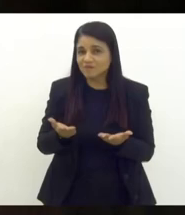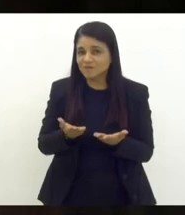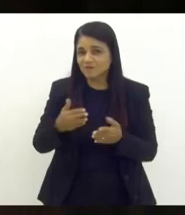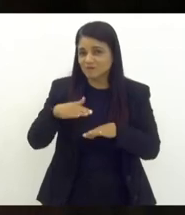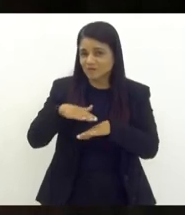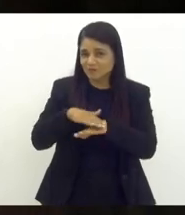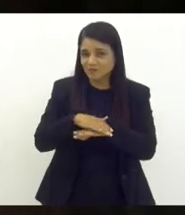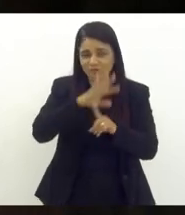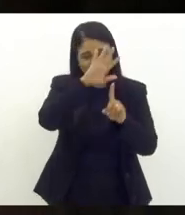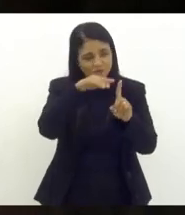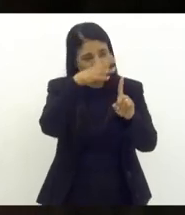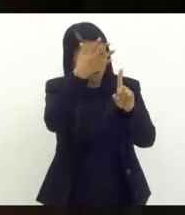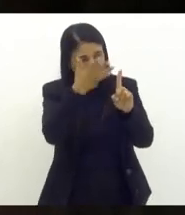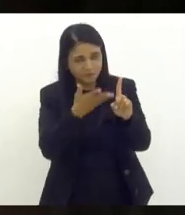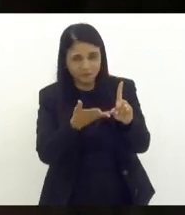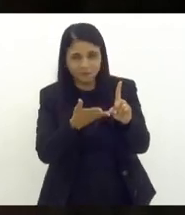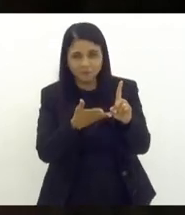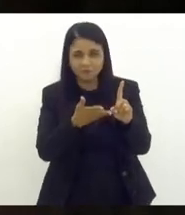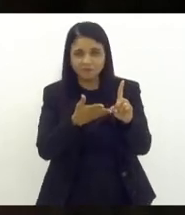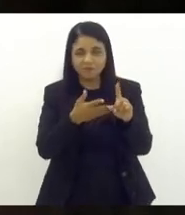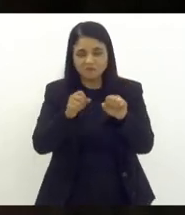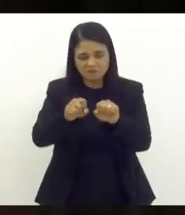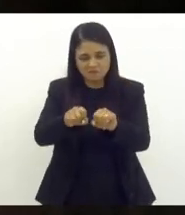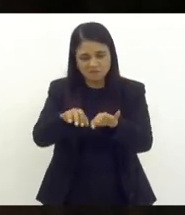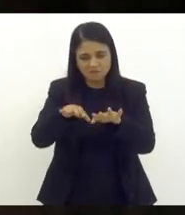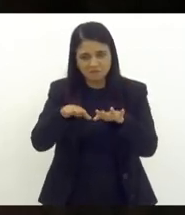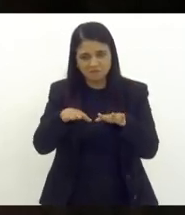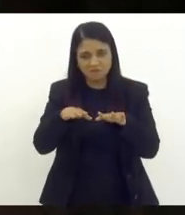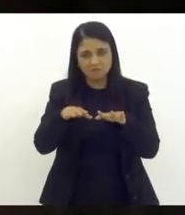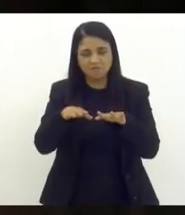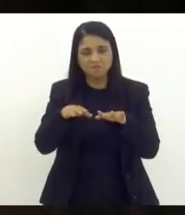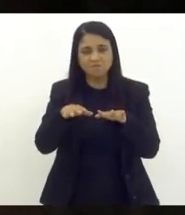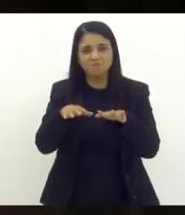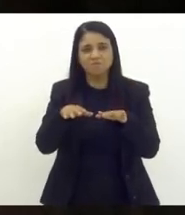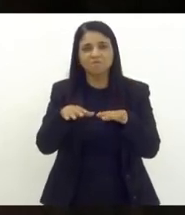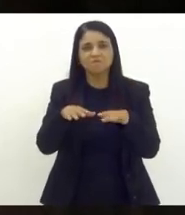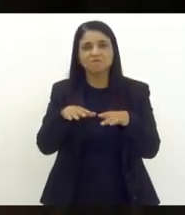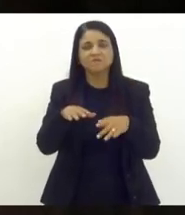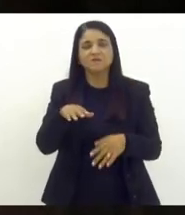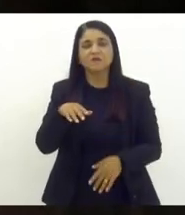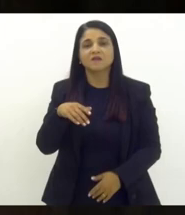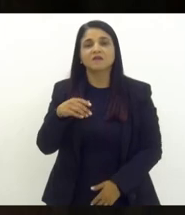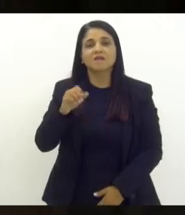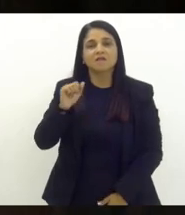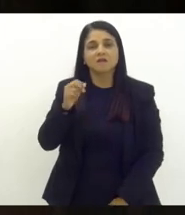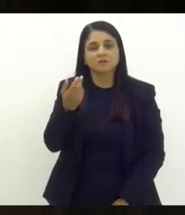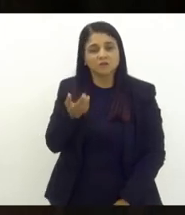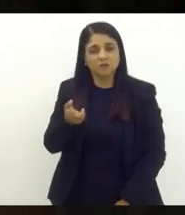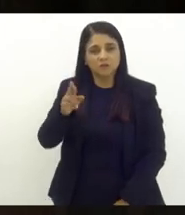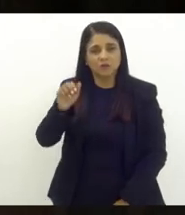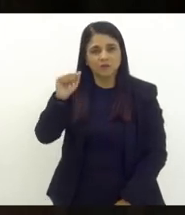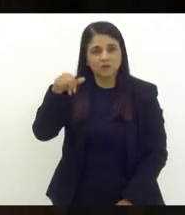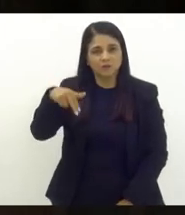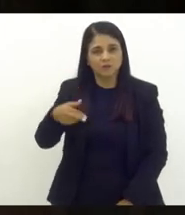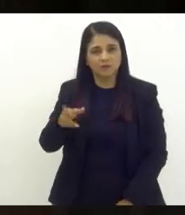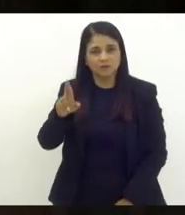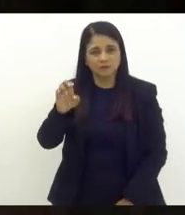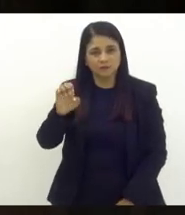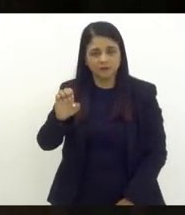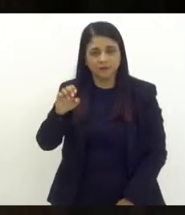de homenagem nessa sessão solene Sr André luí Pinheiro